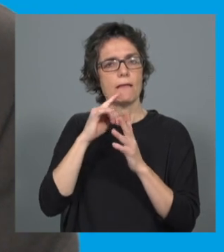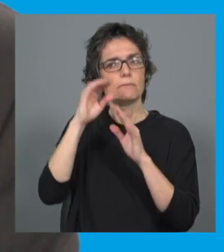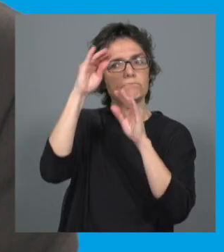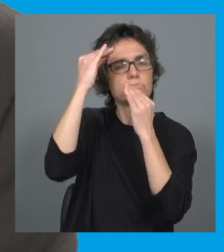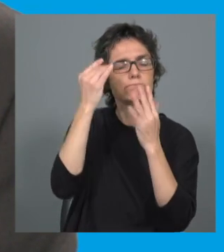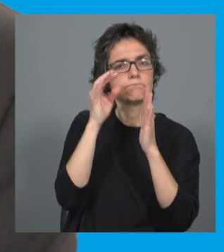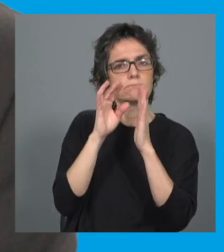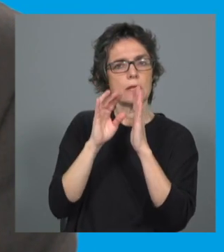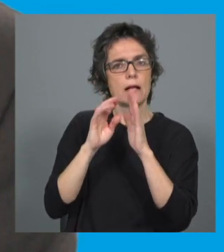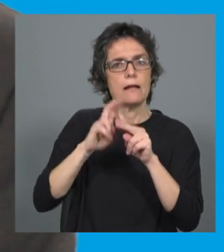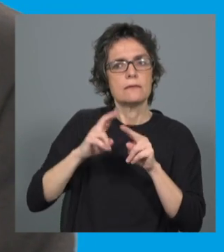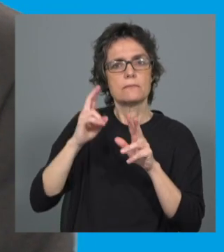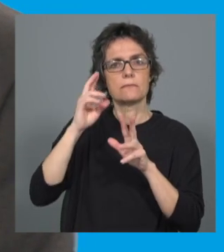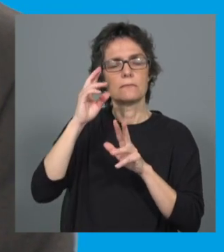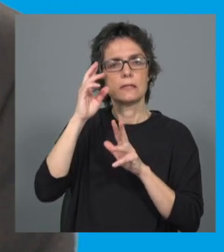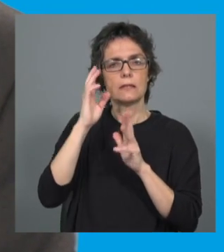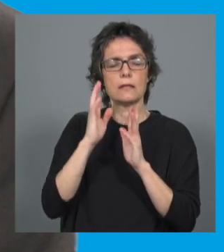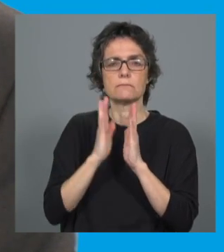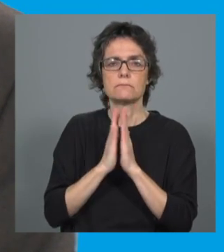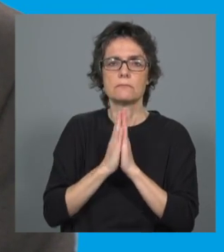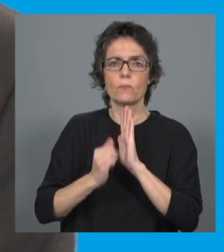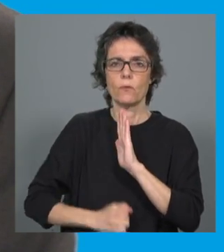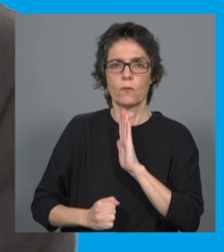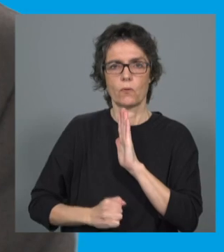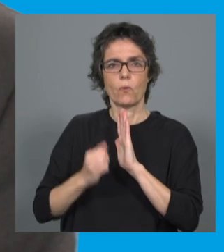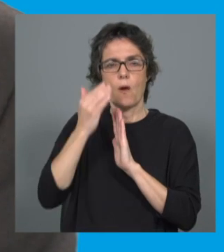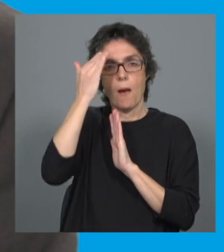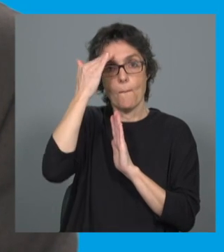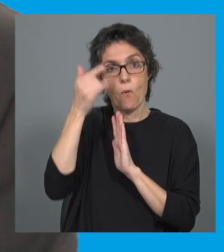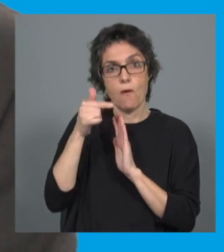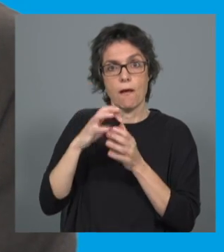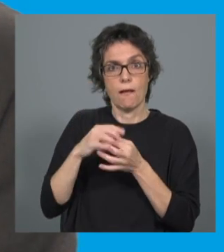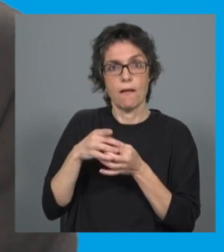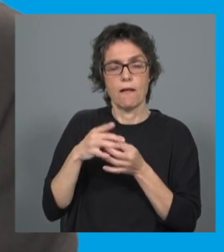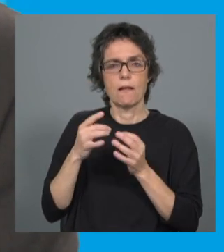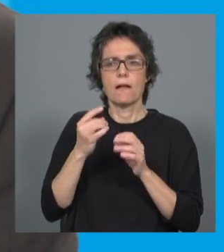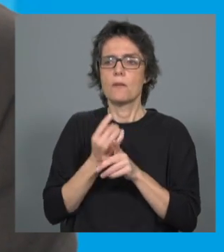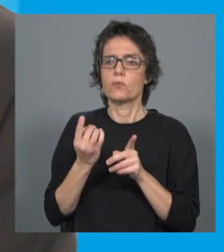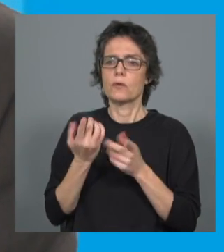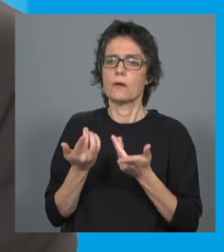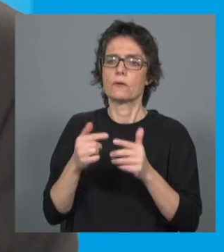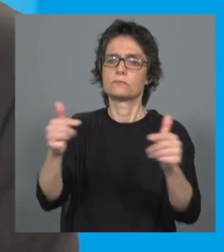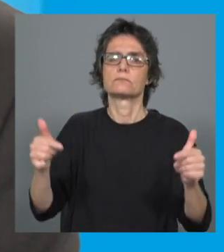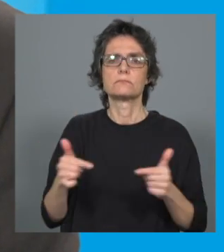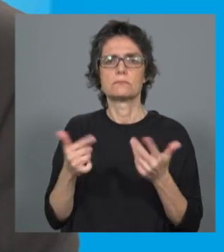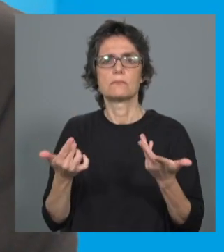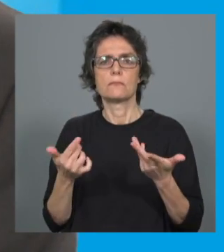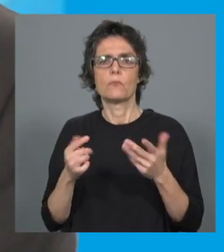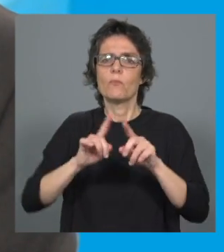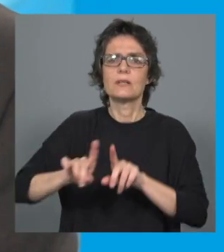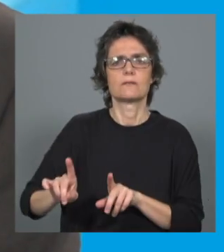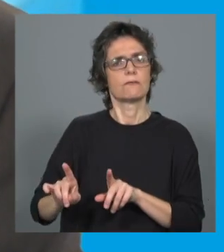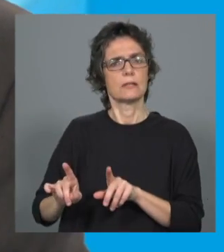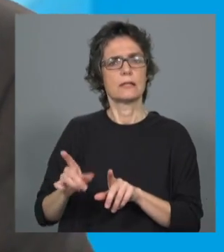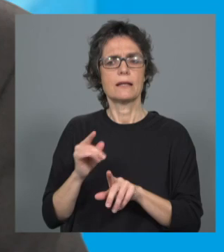escola, porque é um espaço diferente e diferenciador. E nós tínhamos que